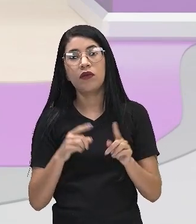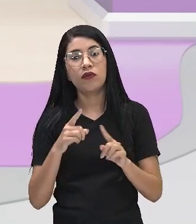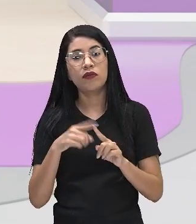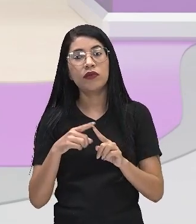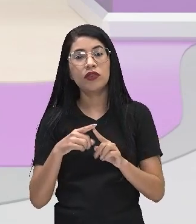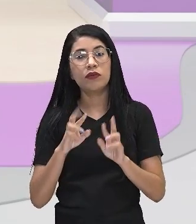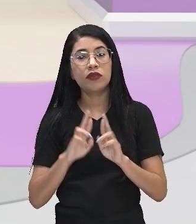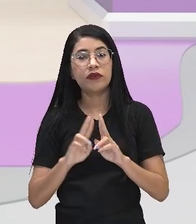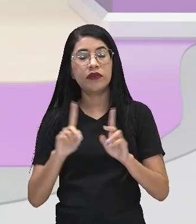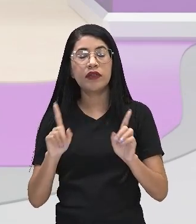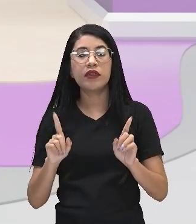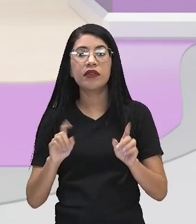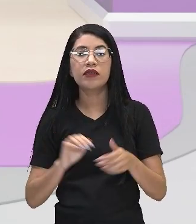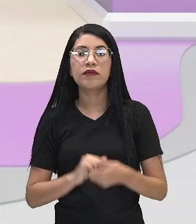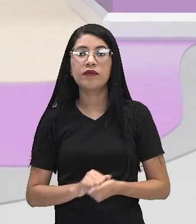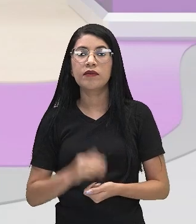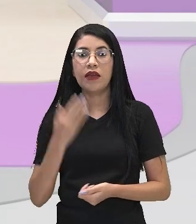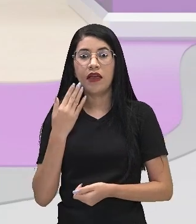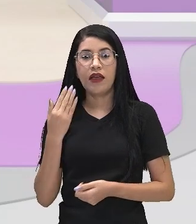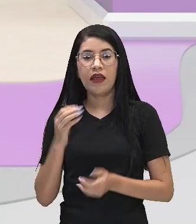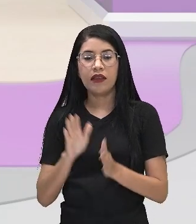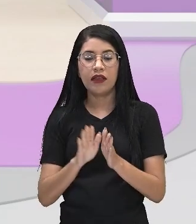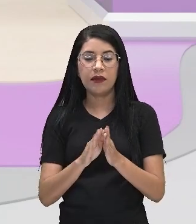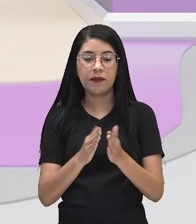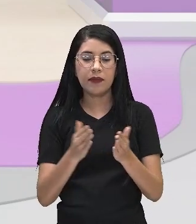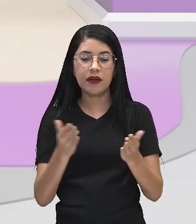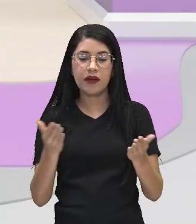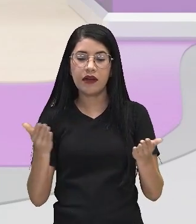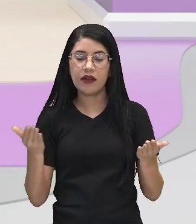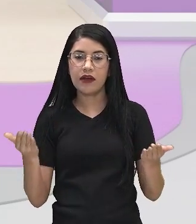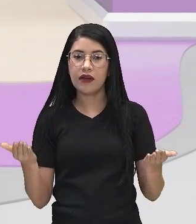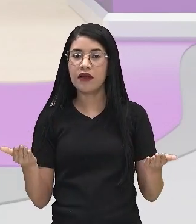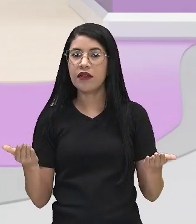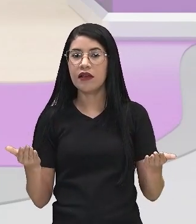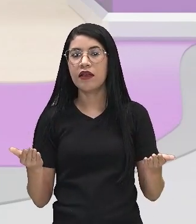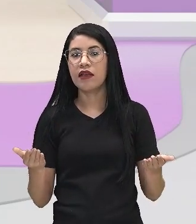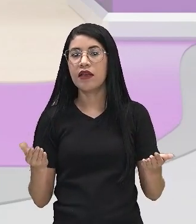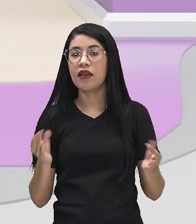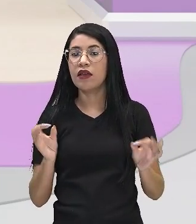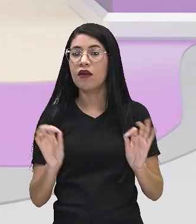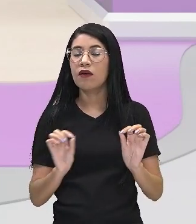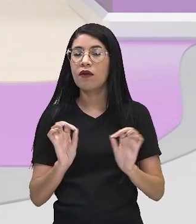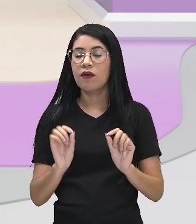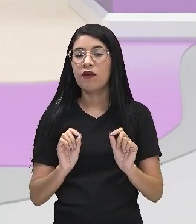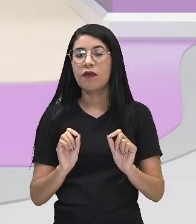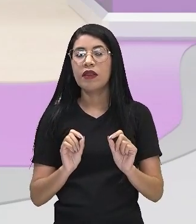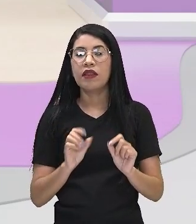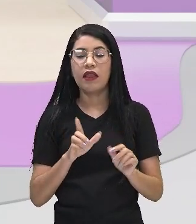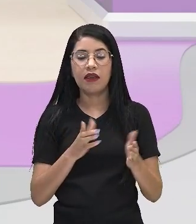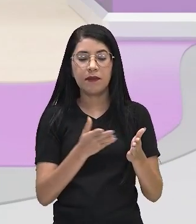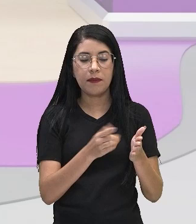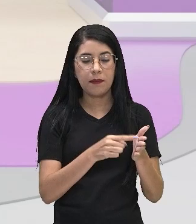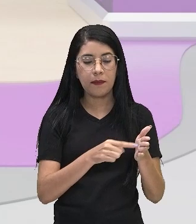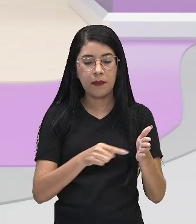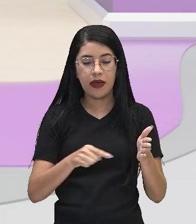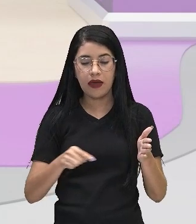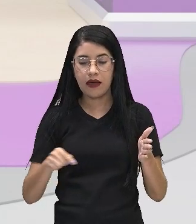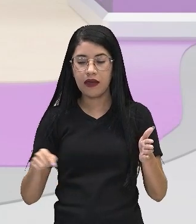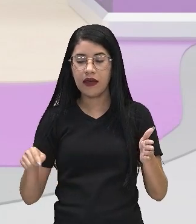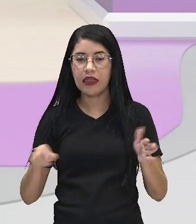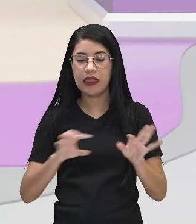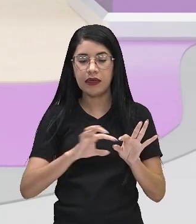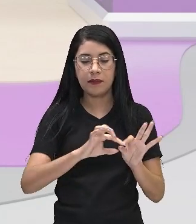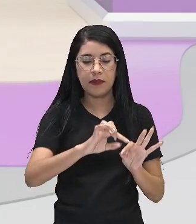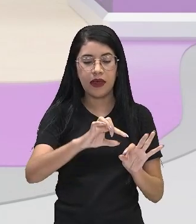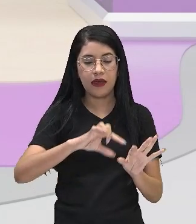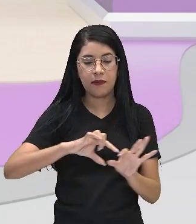prisma. Como vocês estão vendo aqui, ele está se abrindo, olha só. E aí ele é formado por faces, né? Que são retângulos,